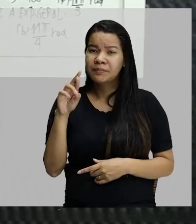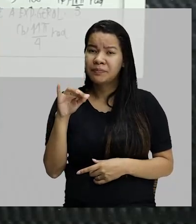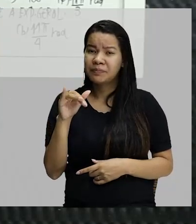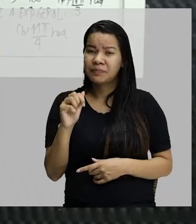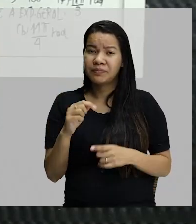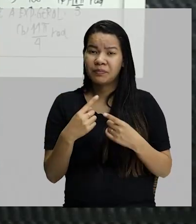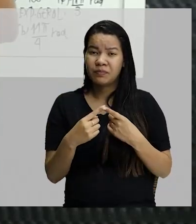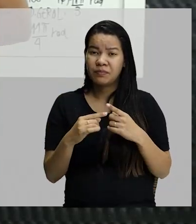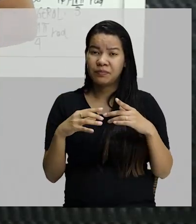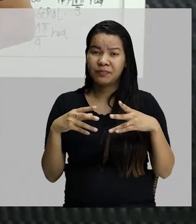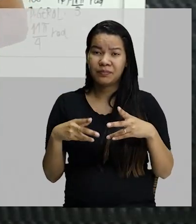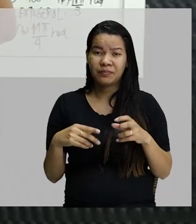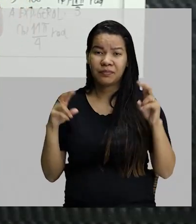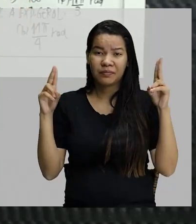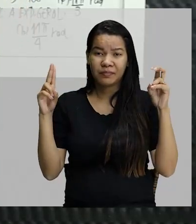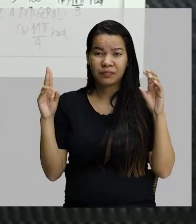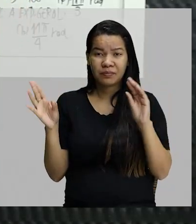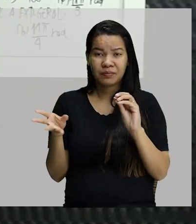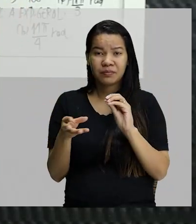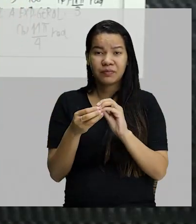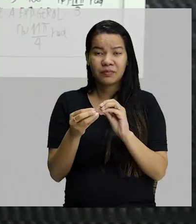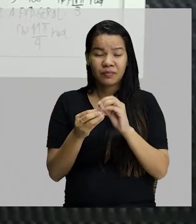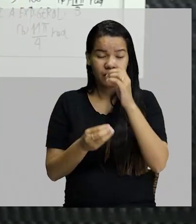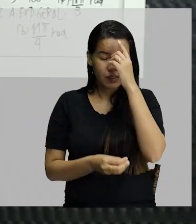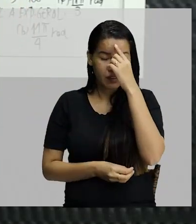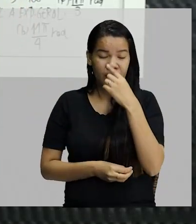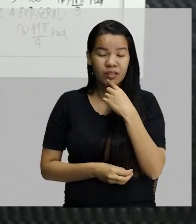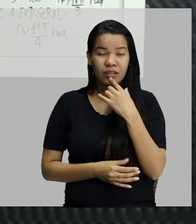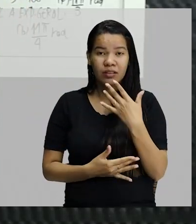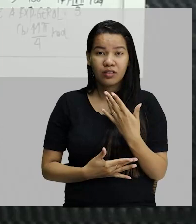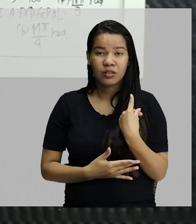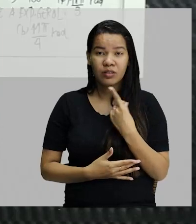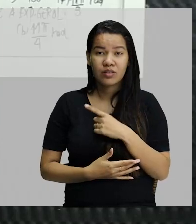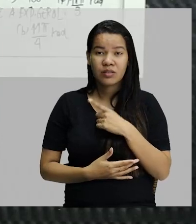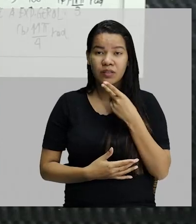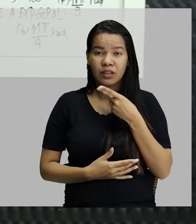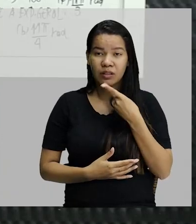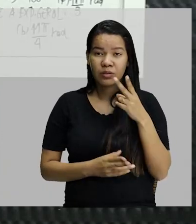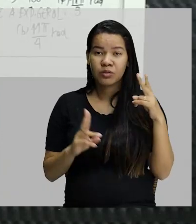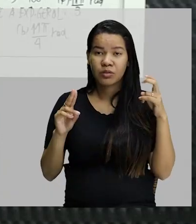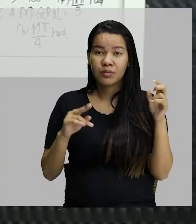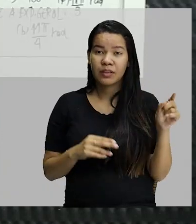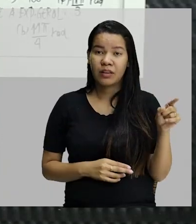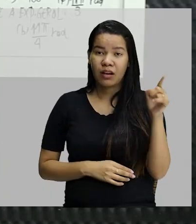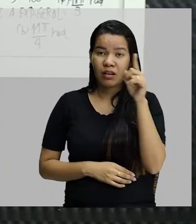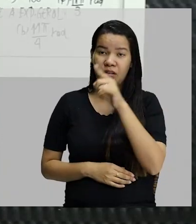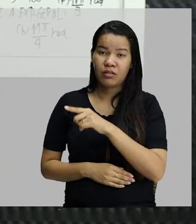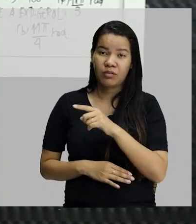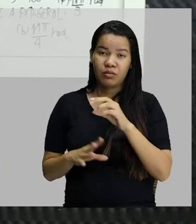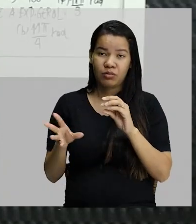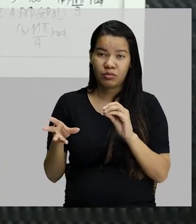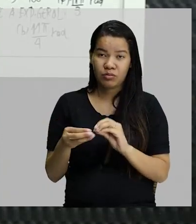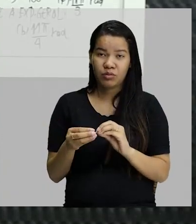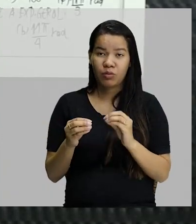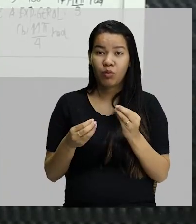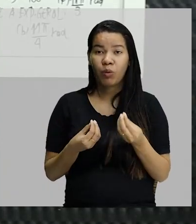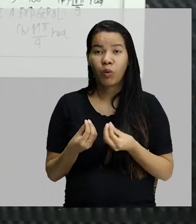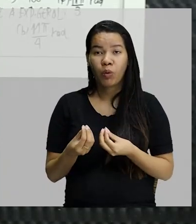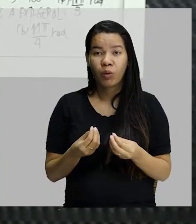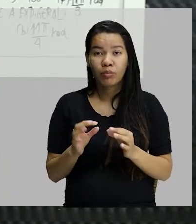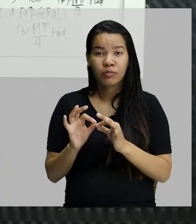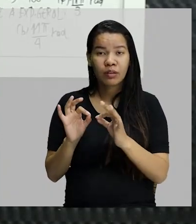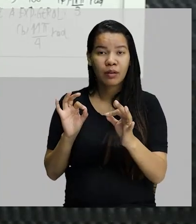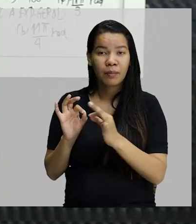aqui nessa figura, certo? Então falamos de arco, tá? Falamos inclusive de como se mede um arco,